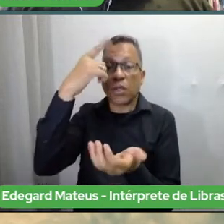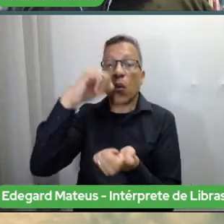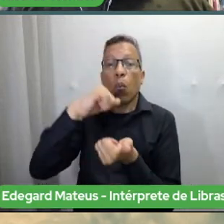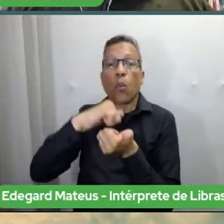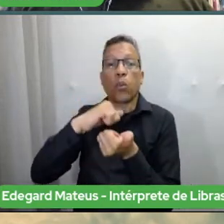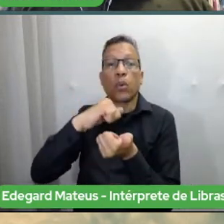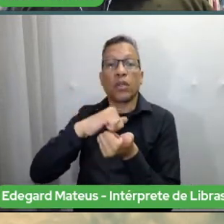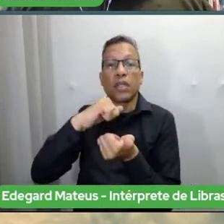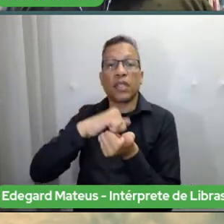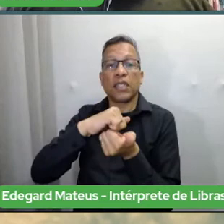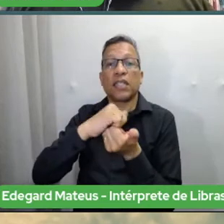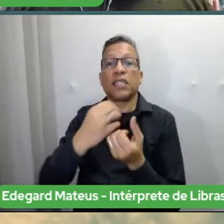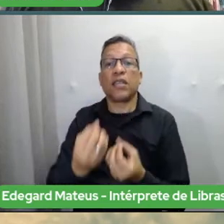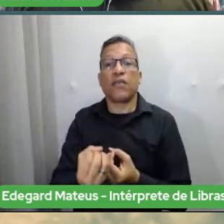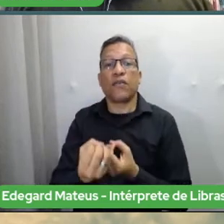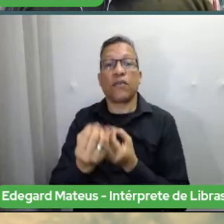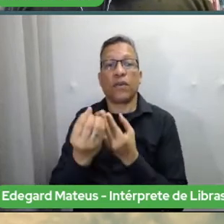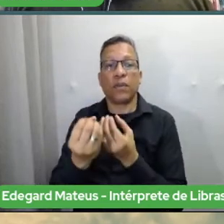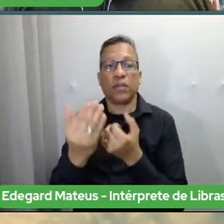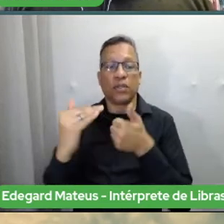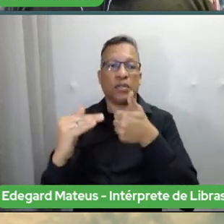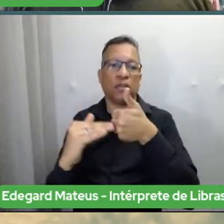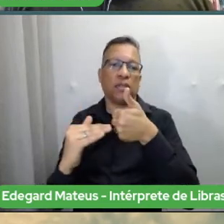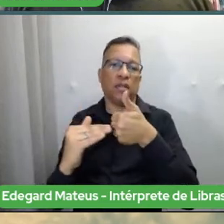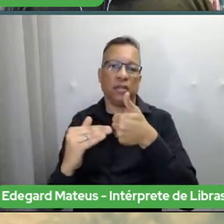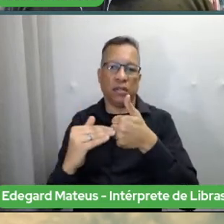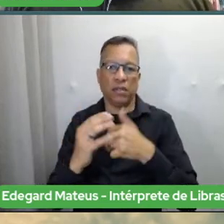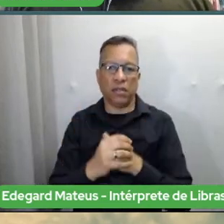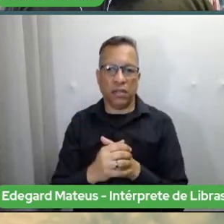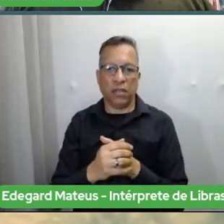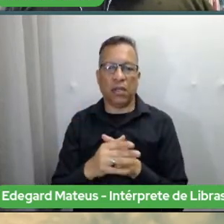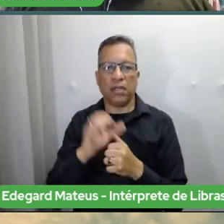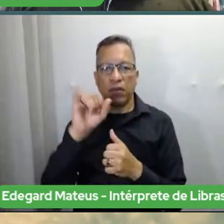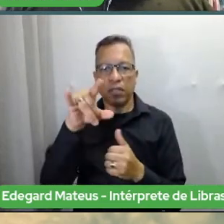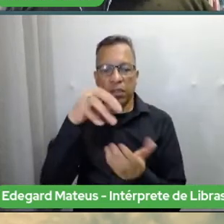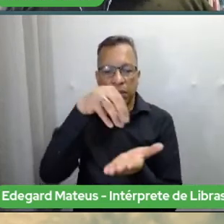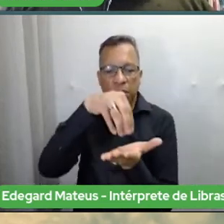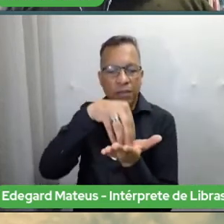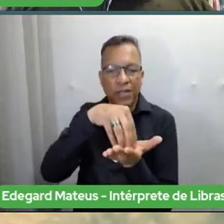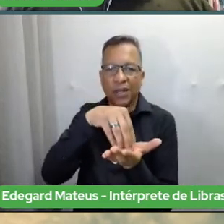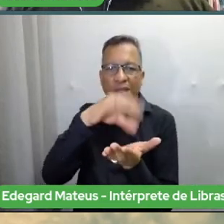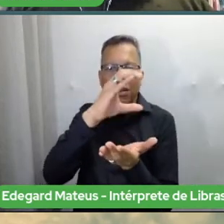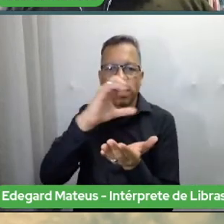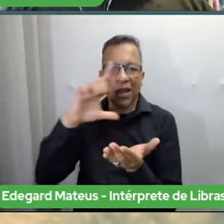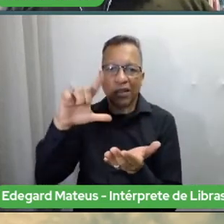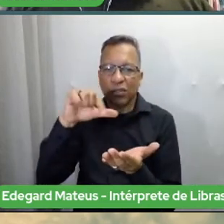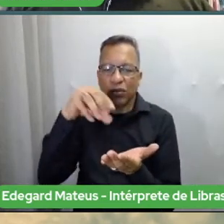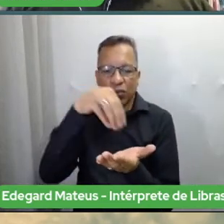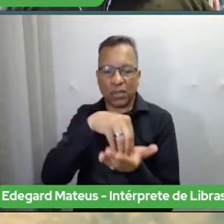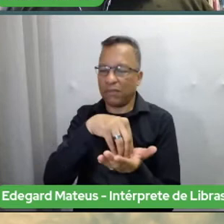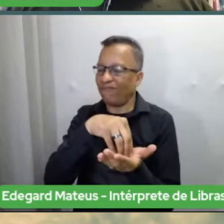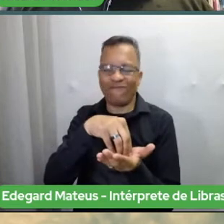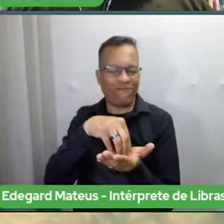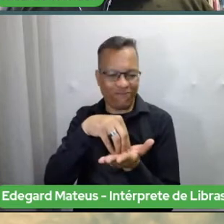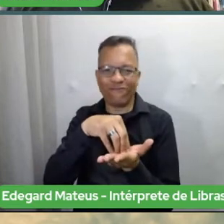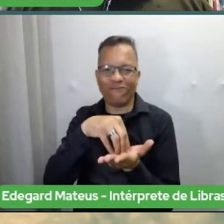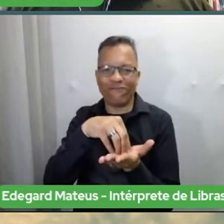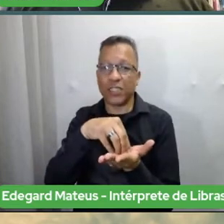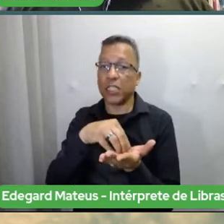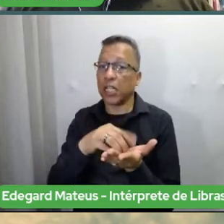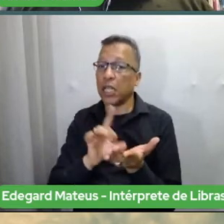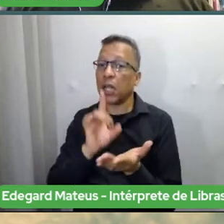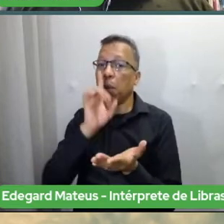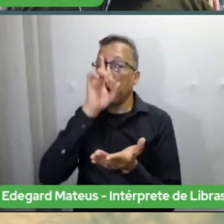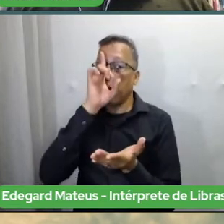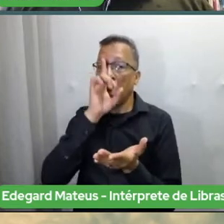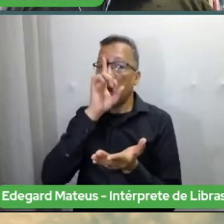de dados. Então, se você não coloca o cliente no centro de tudo, você está arriscando a sua estratégia